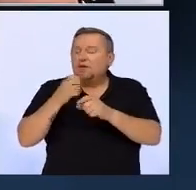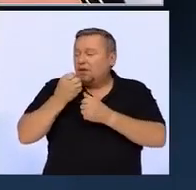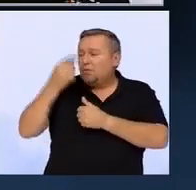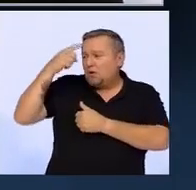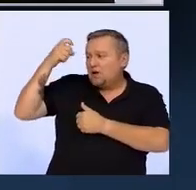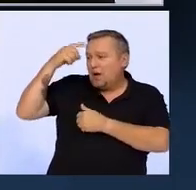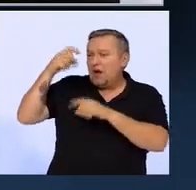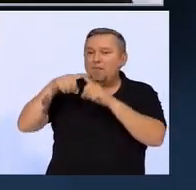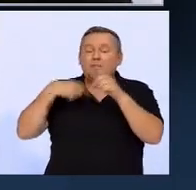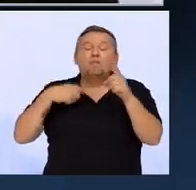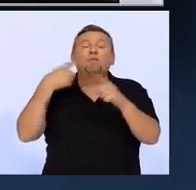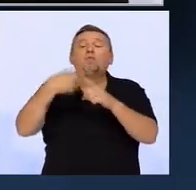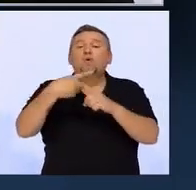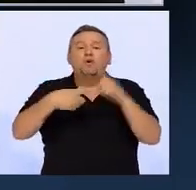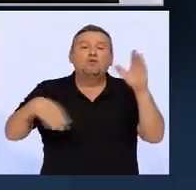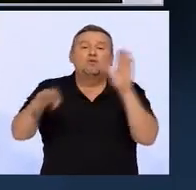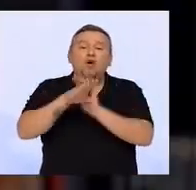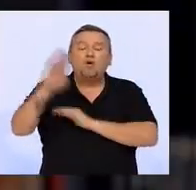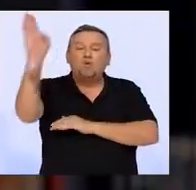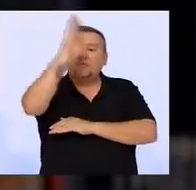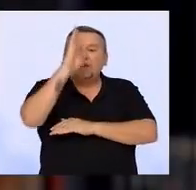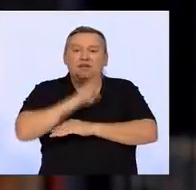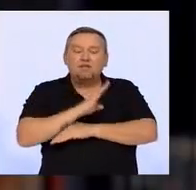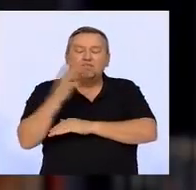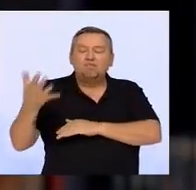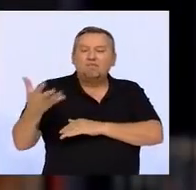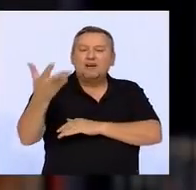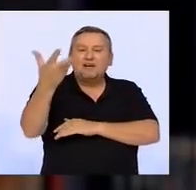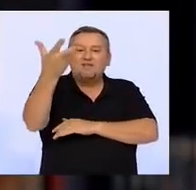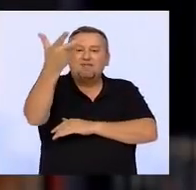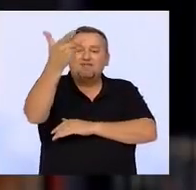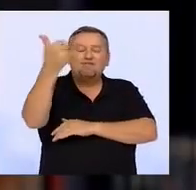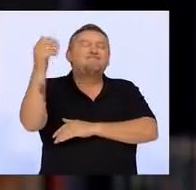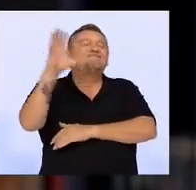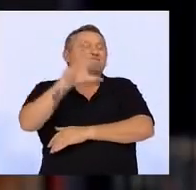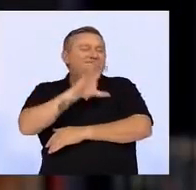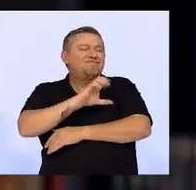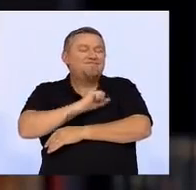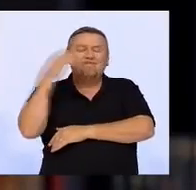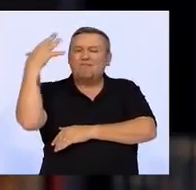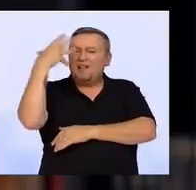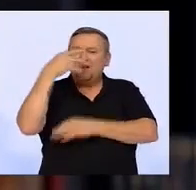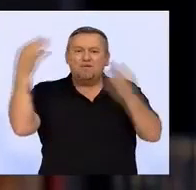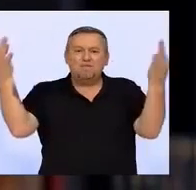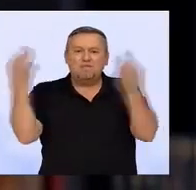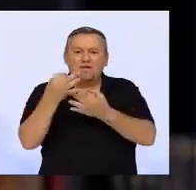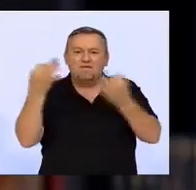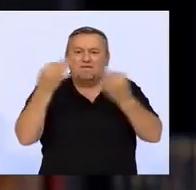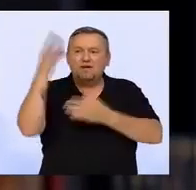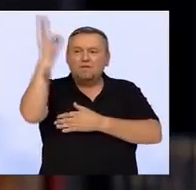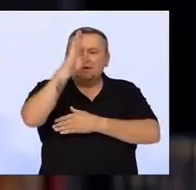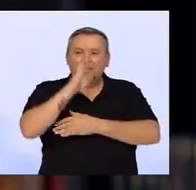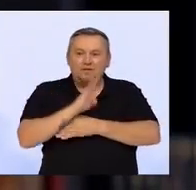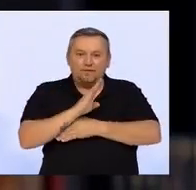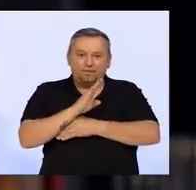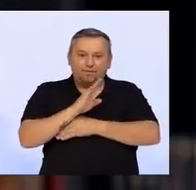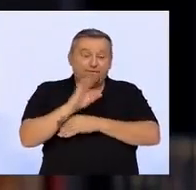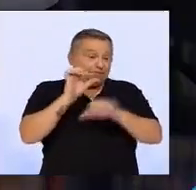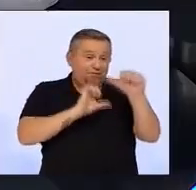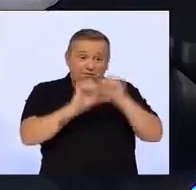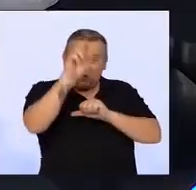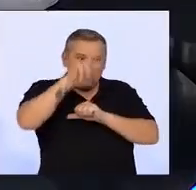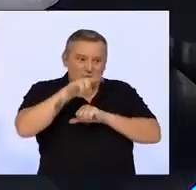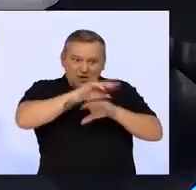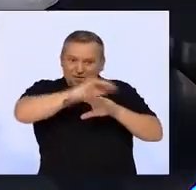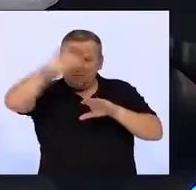que chegamos no Brasil, um país tão maravilhoso como o nosso, tão adorado como o nosso, tão lindo como o nosso? Eu não vou mudar de jeito nenhum. O ódio